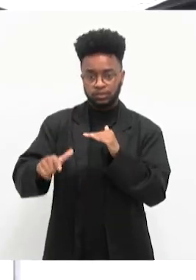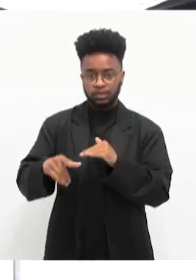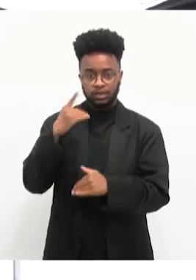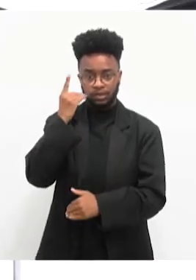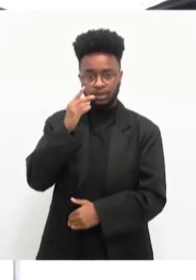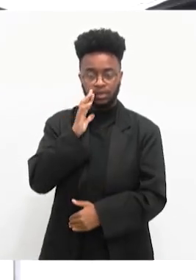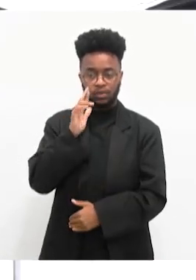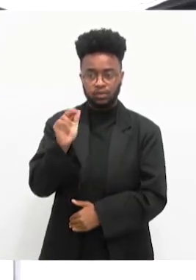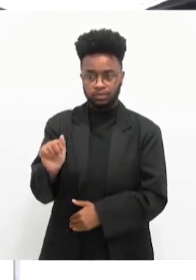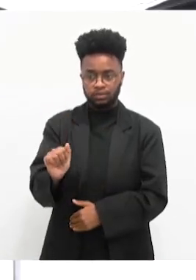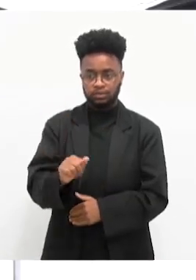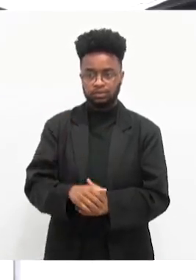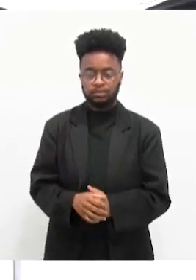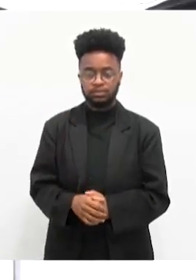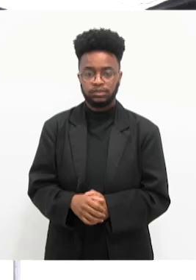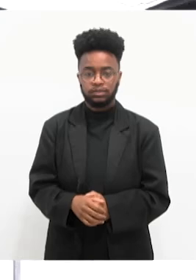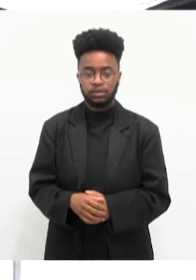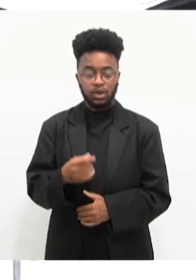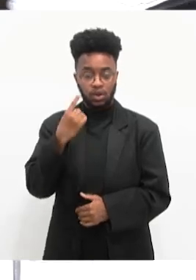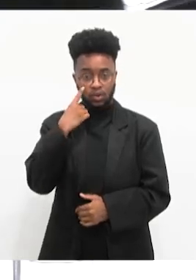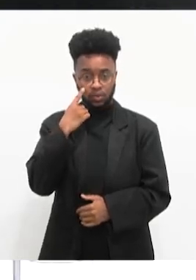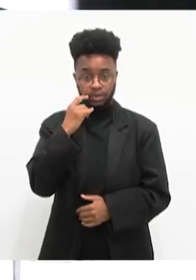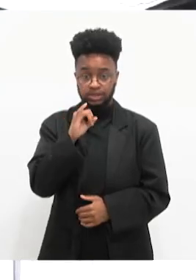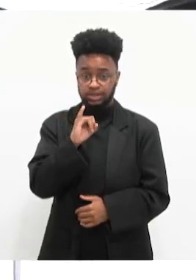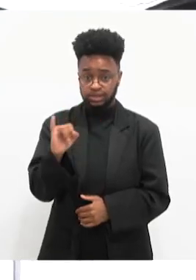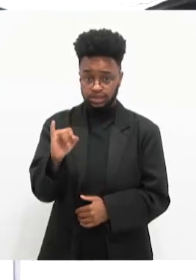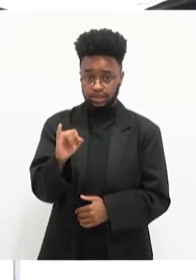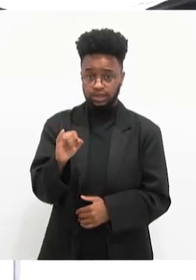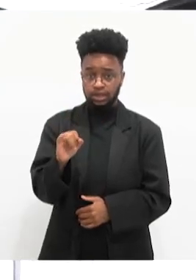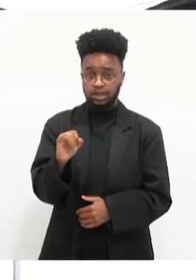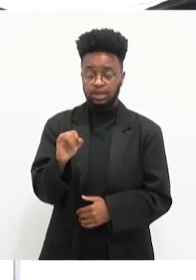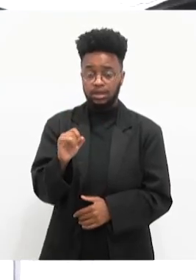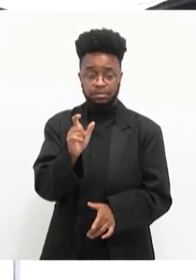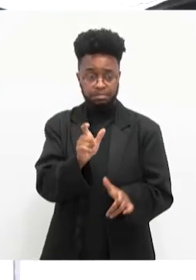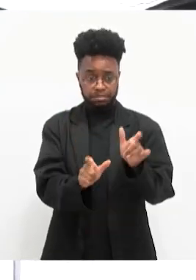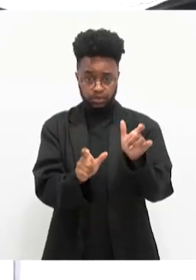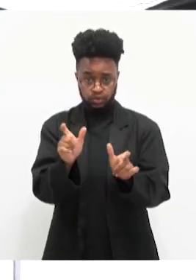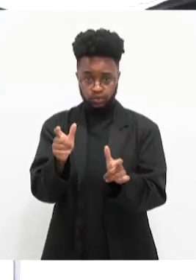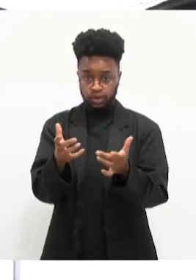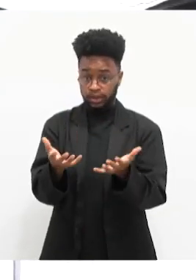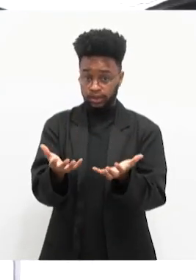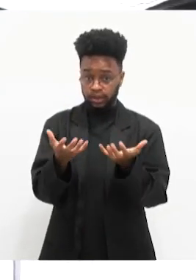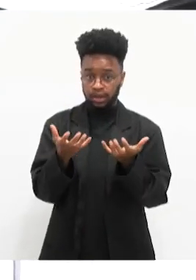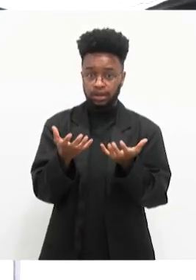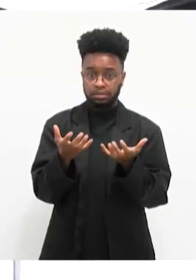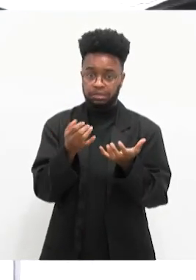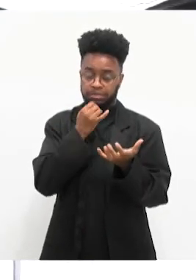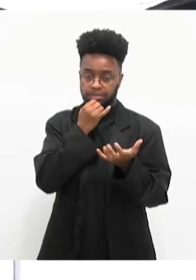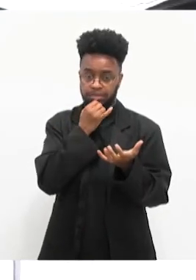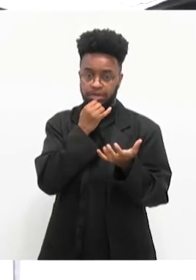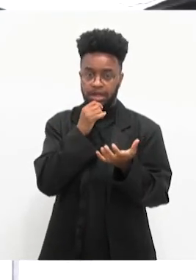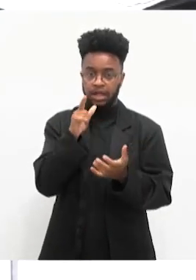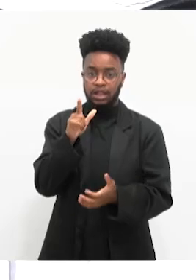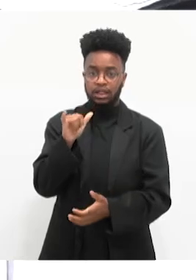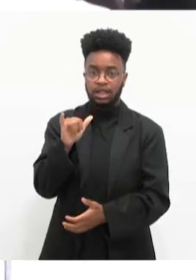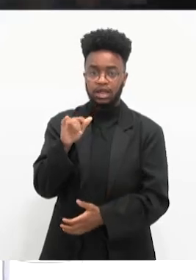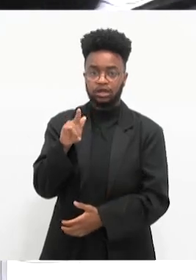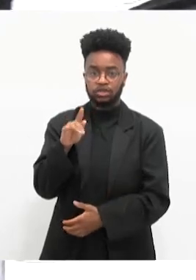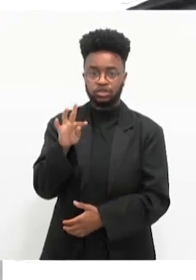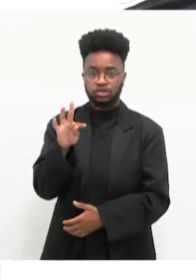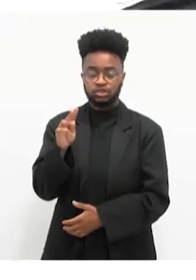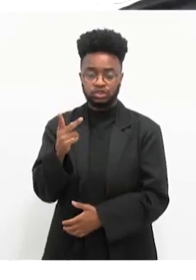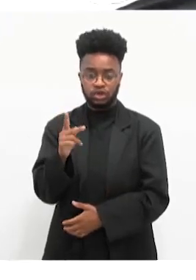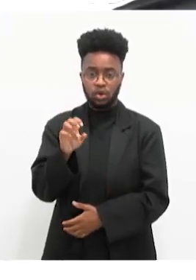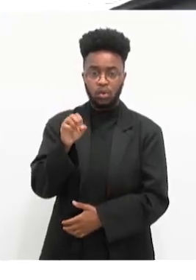Amorim. Animais carentes. Se os donos dessas contas quiserem, a Light, o gás, quem